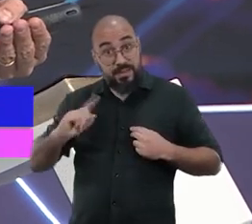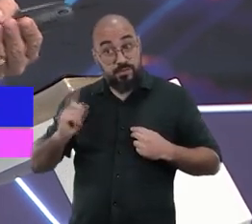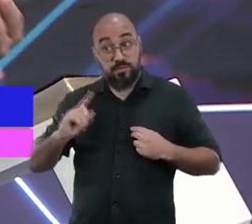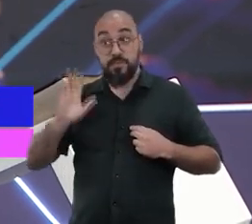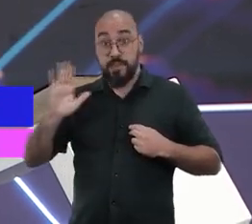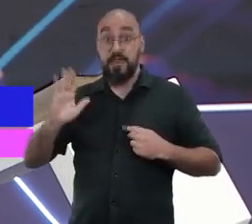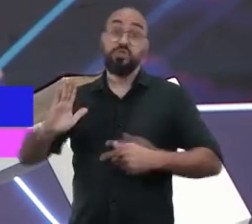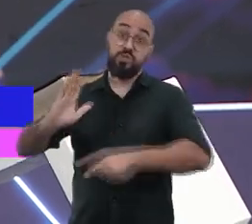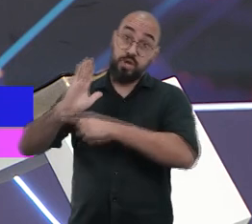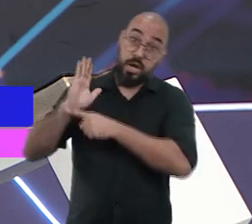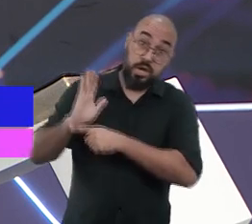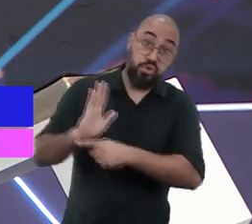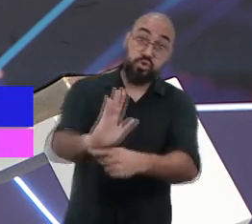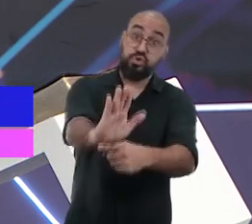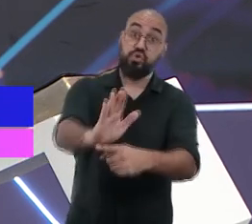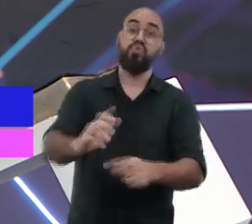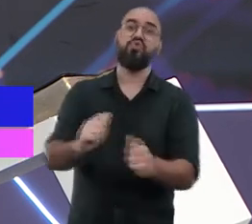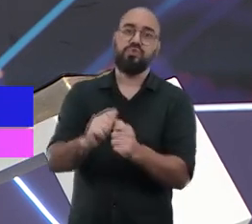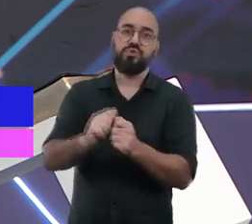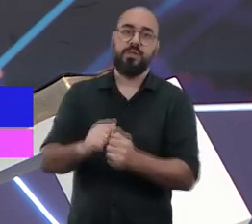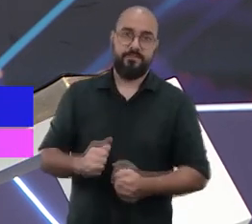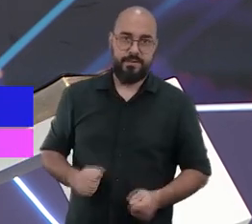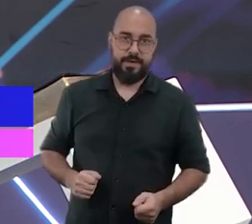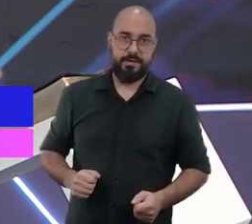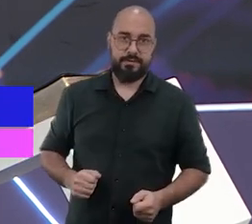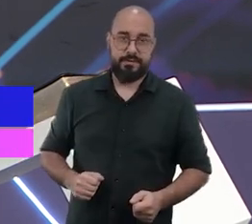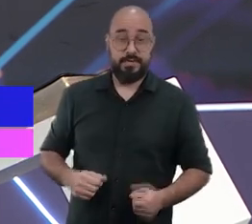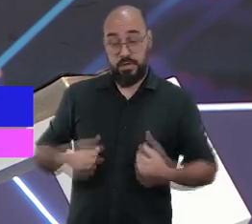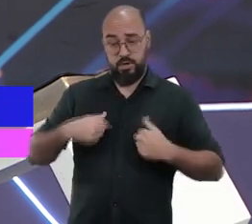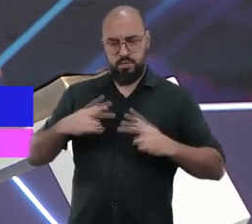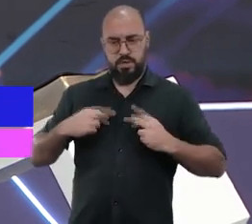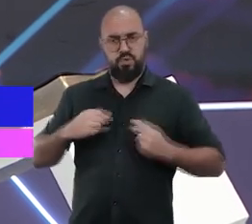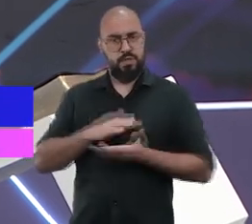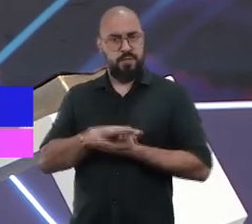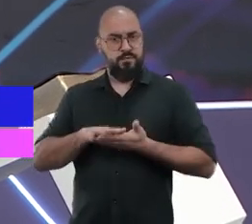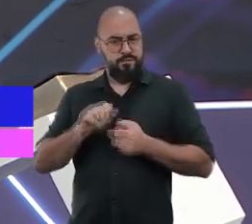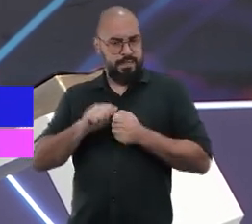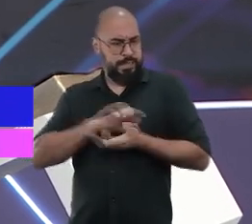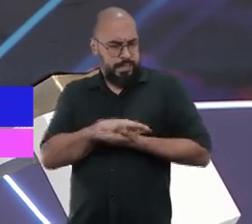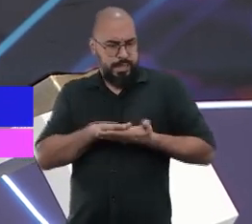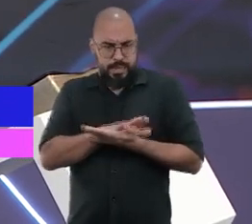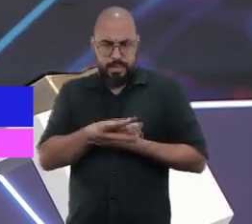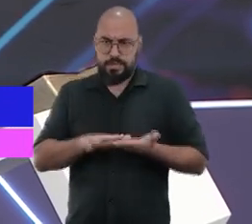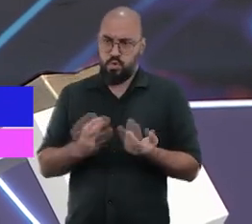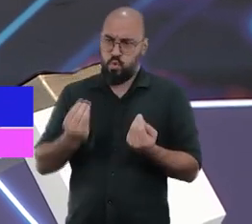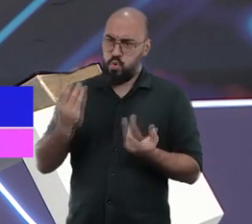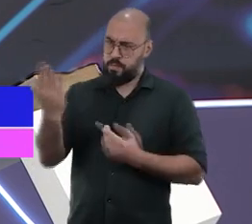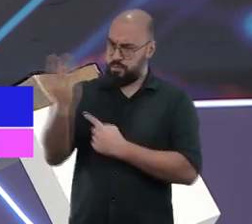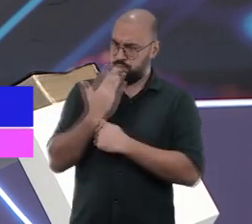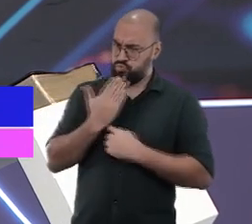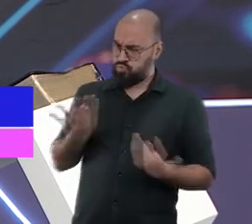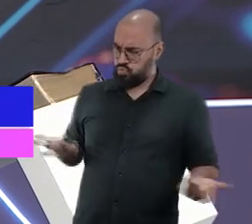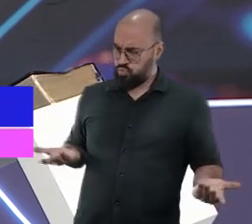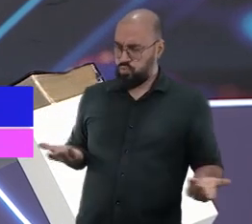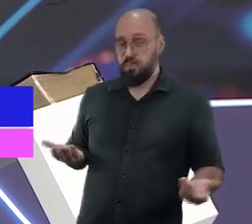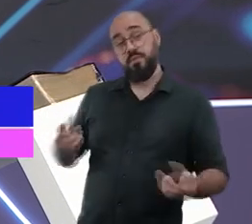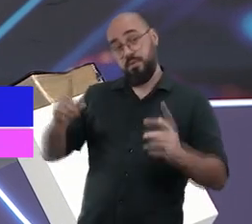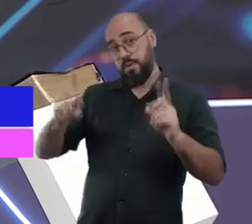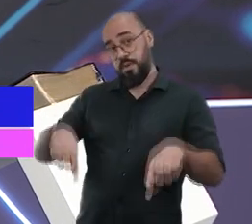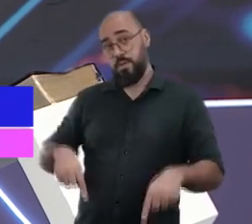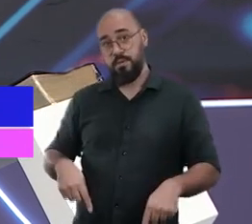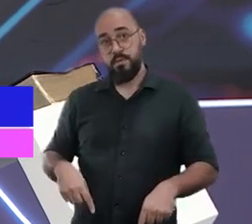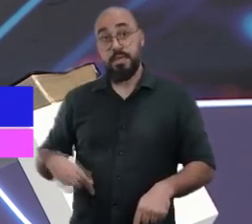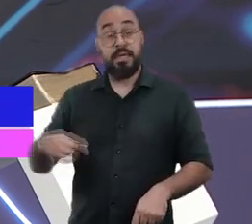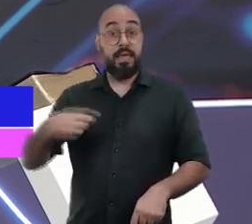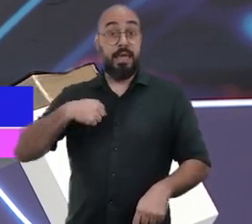de Deus é um favor que Deus me fez sem que eu merecesse. Então, a graça é que nos salva. O